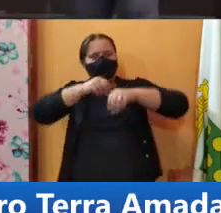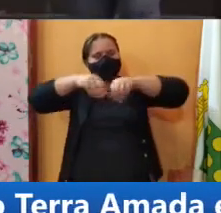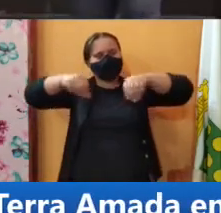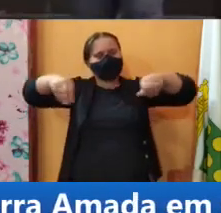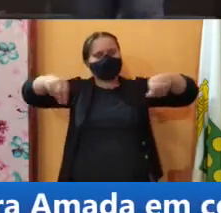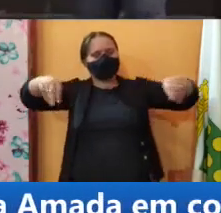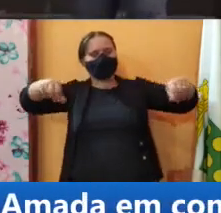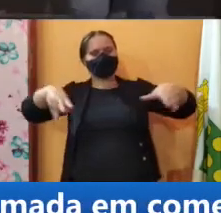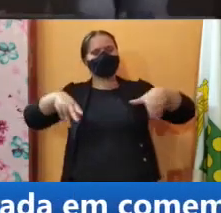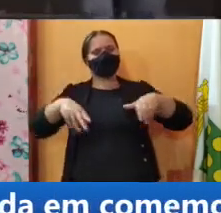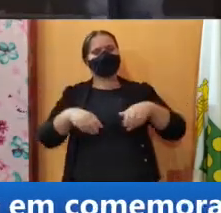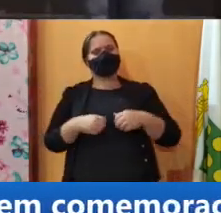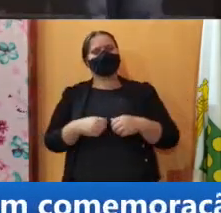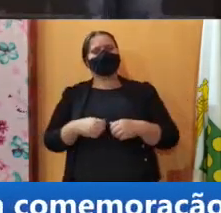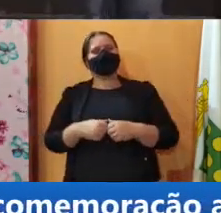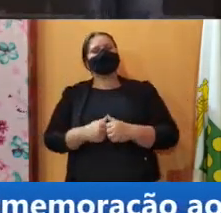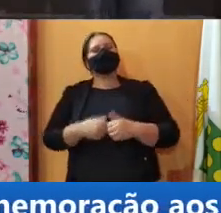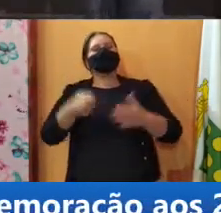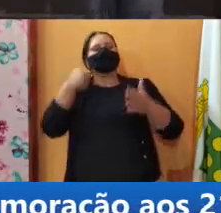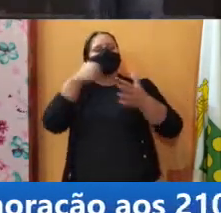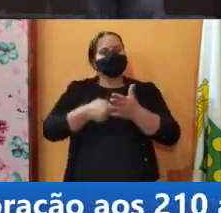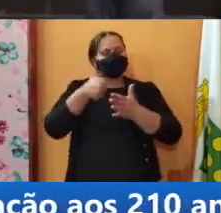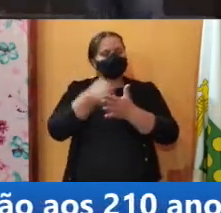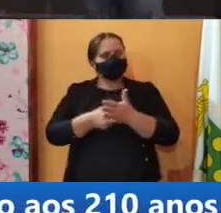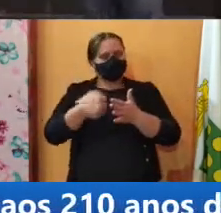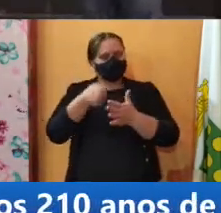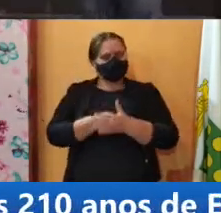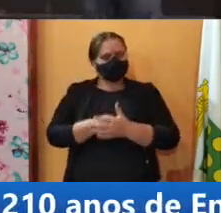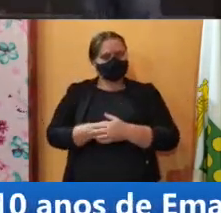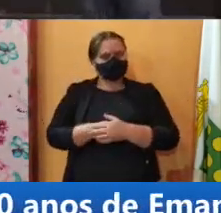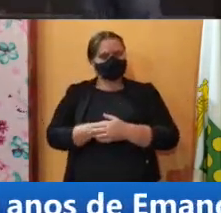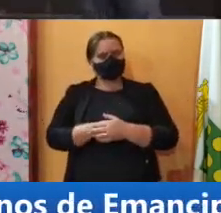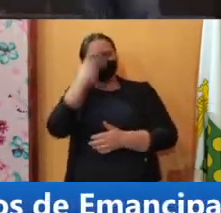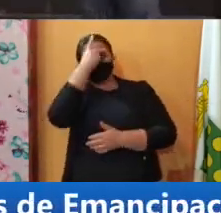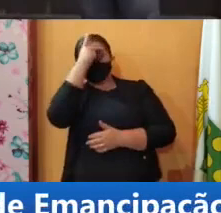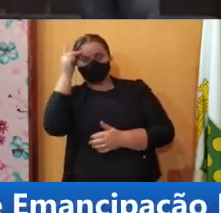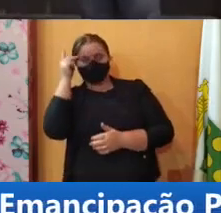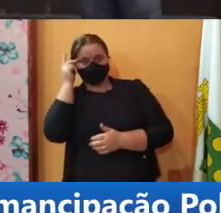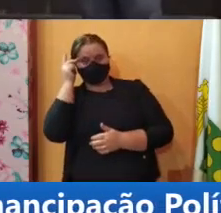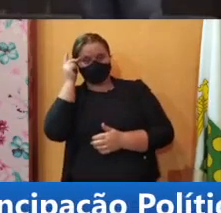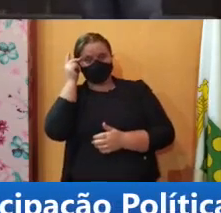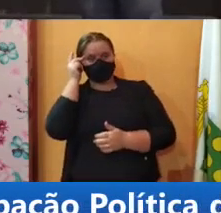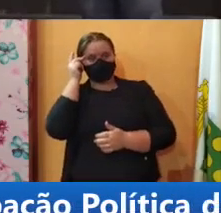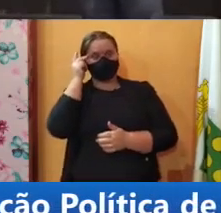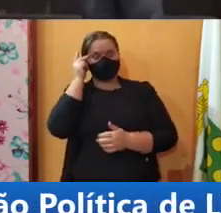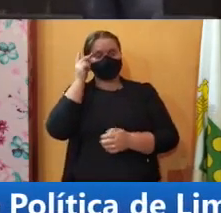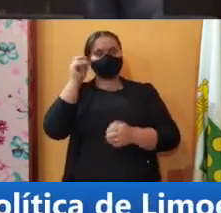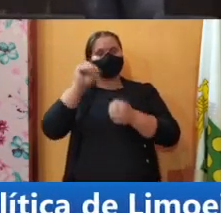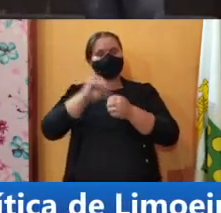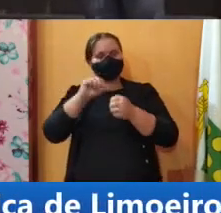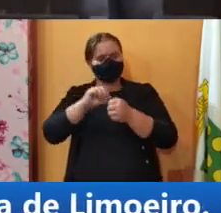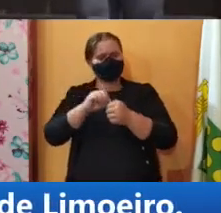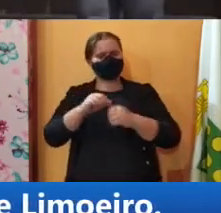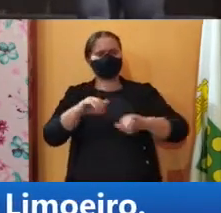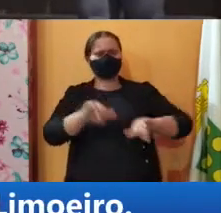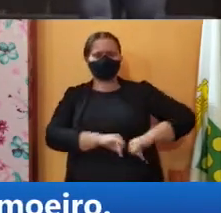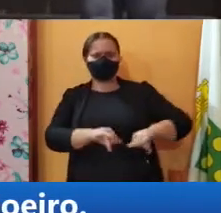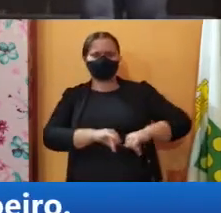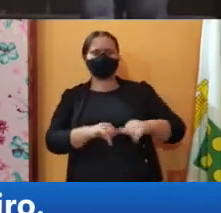Terra. Lidam com mais rejeição no ano do que a maioria das pessoas encara durante toda uma vida.